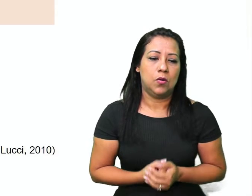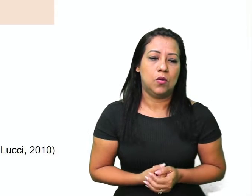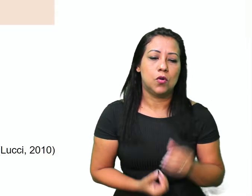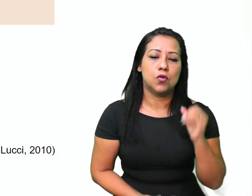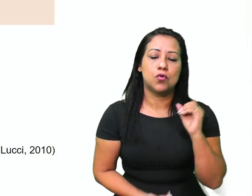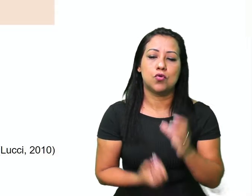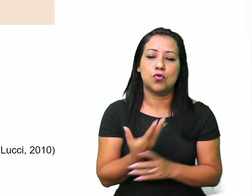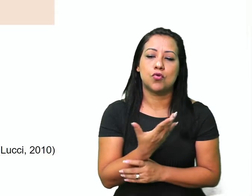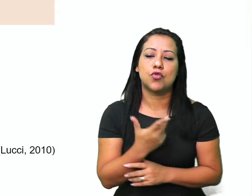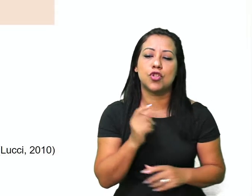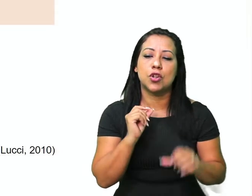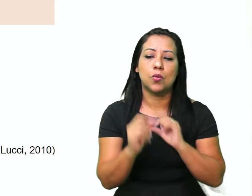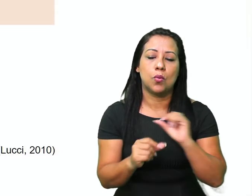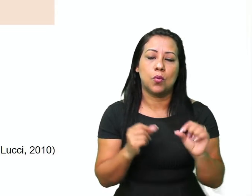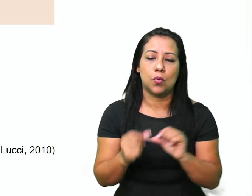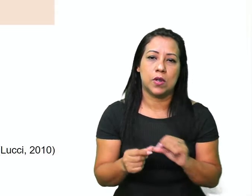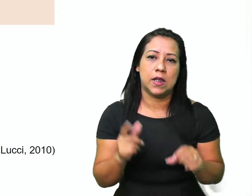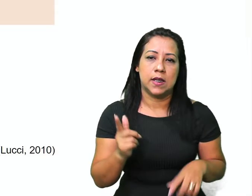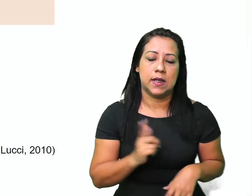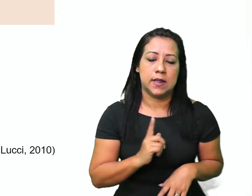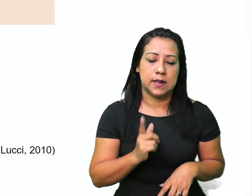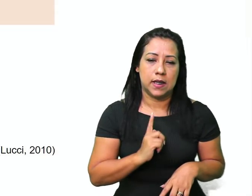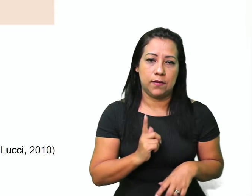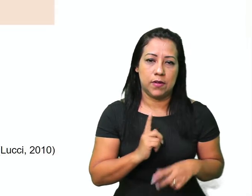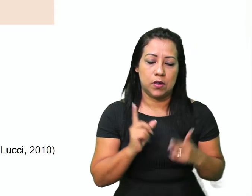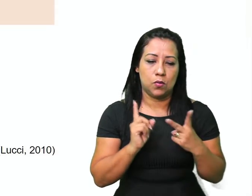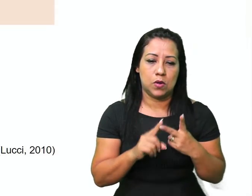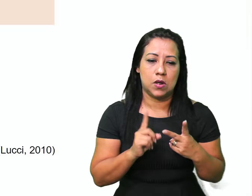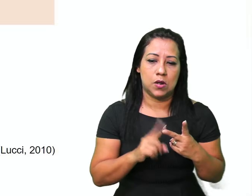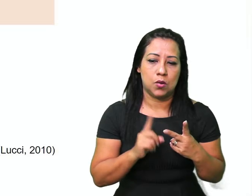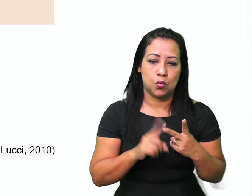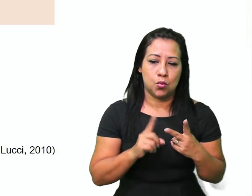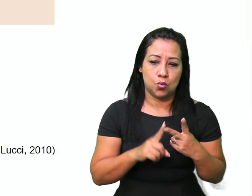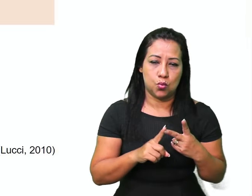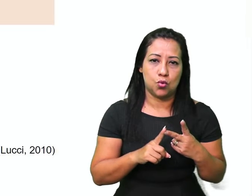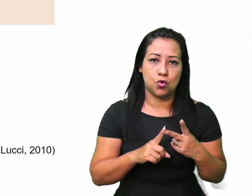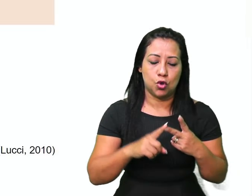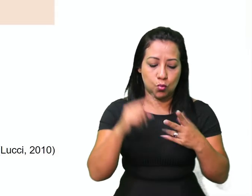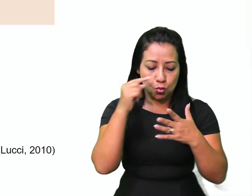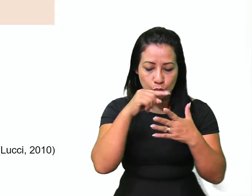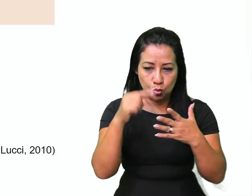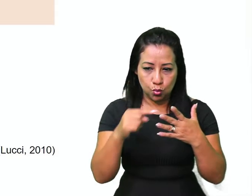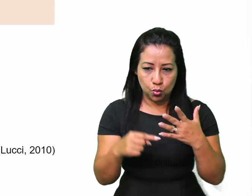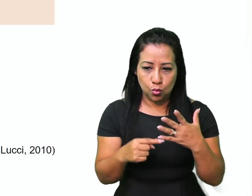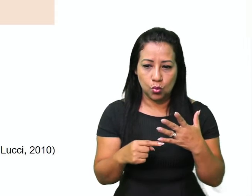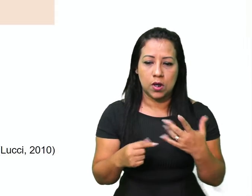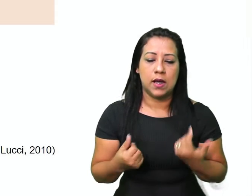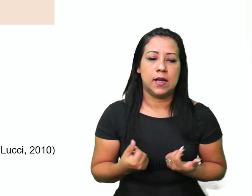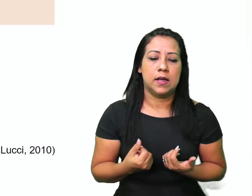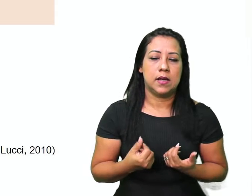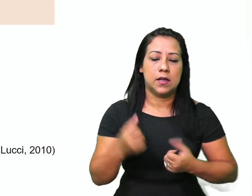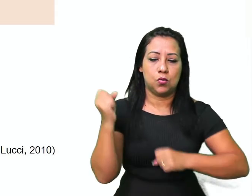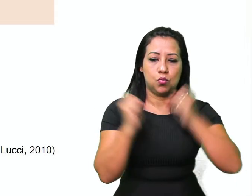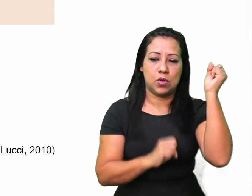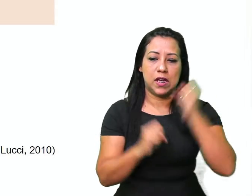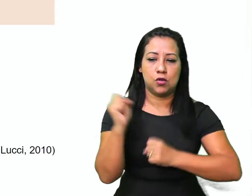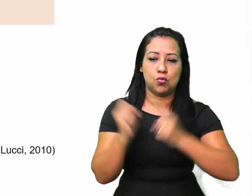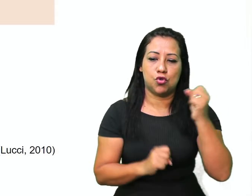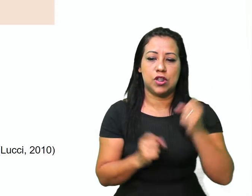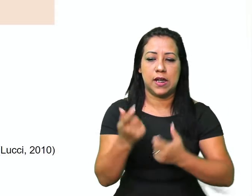uma segunda caracterização sobre a indústria e sobre a economia,